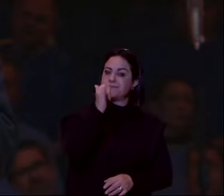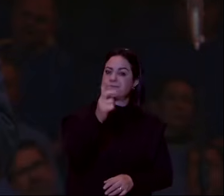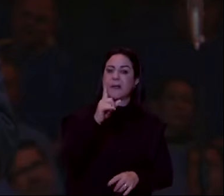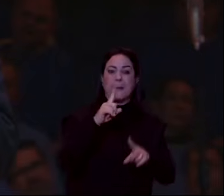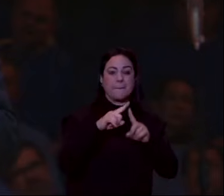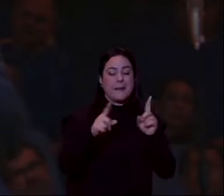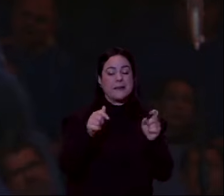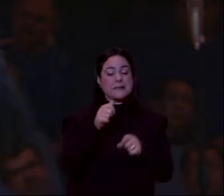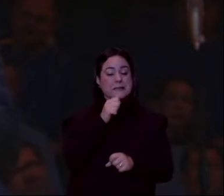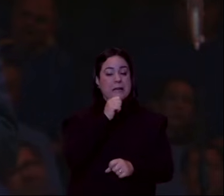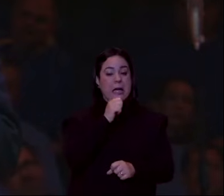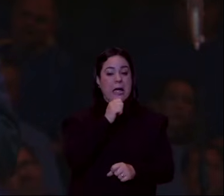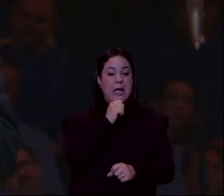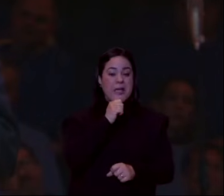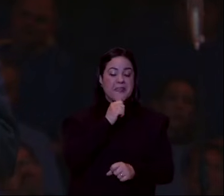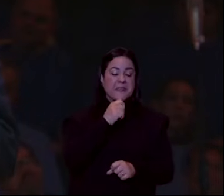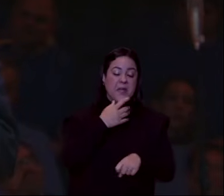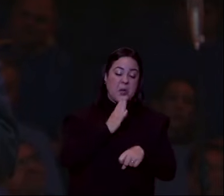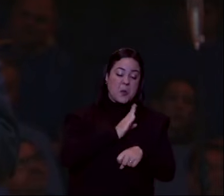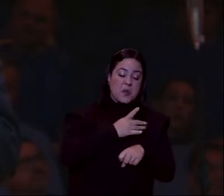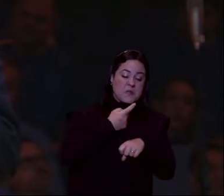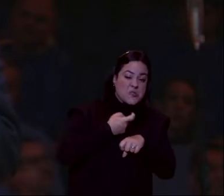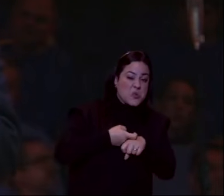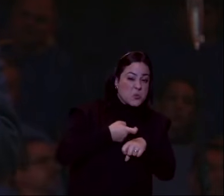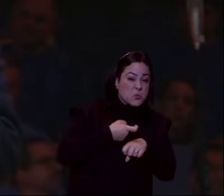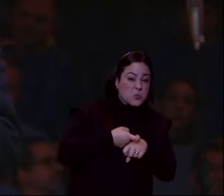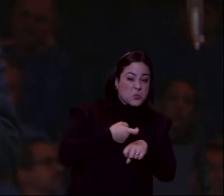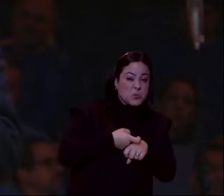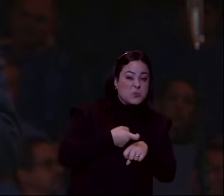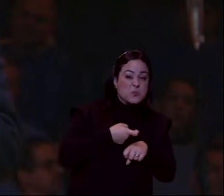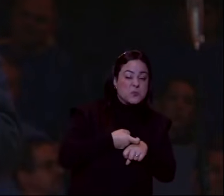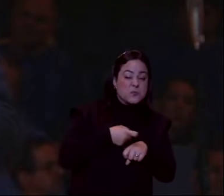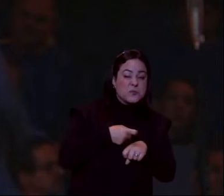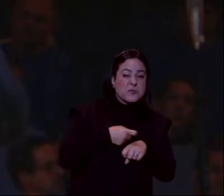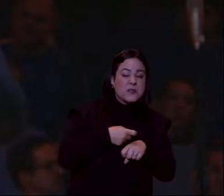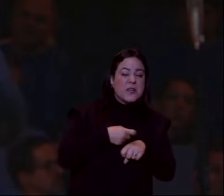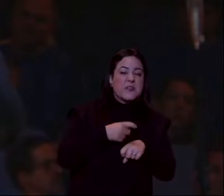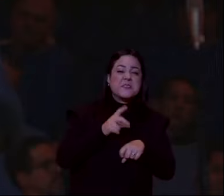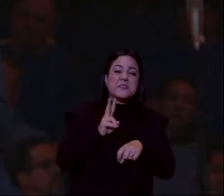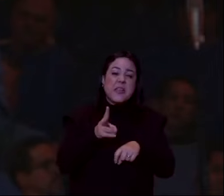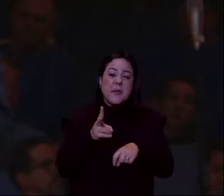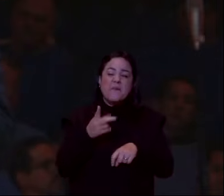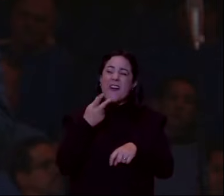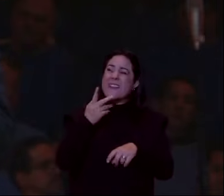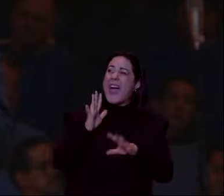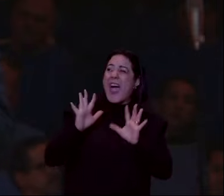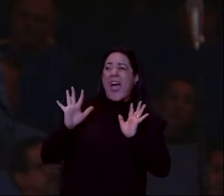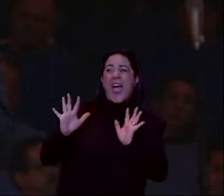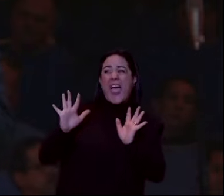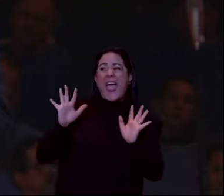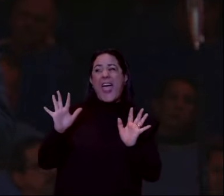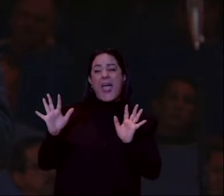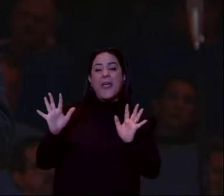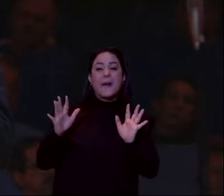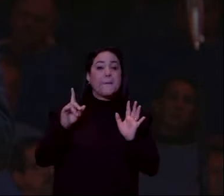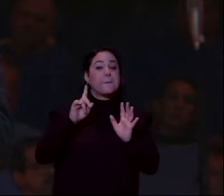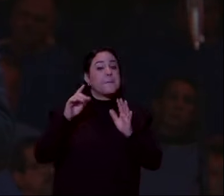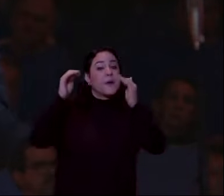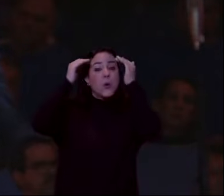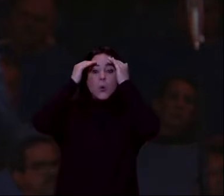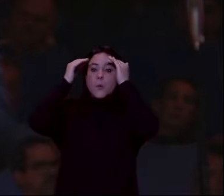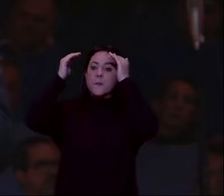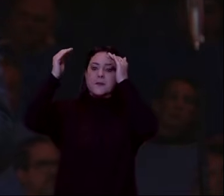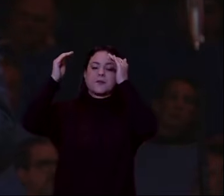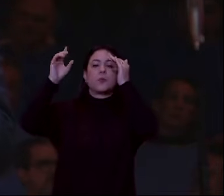mas está lutando no seu coração e sempre achando uma desculpa para não